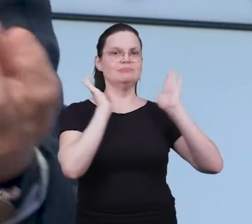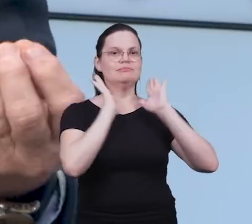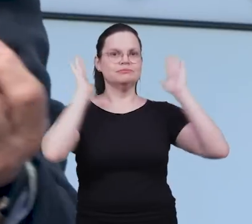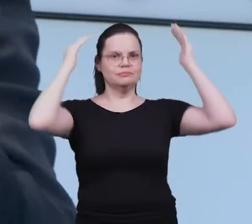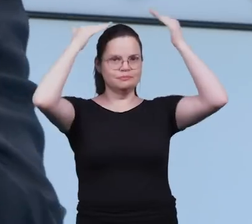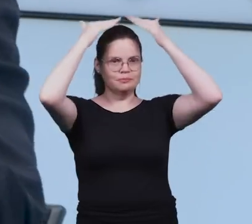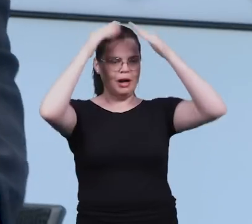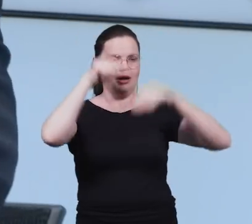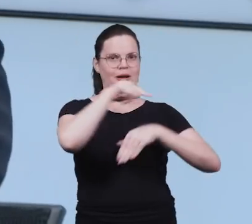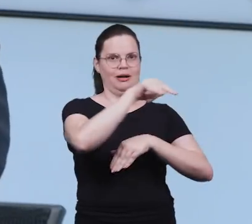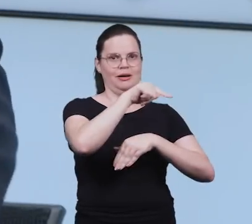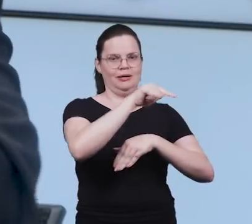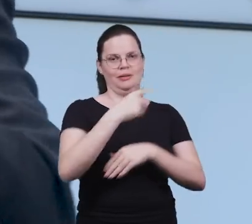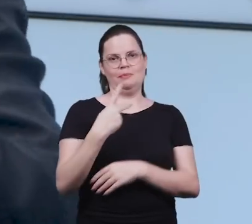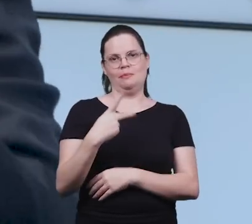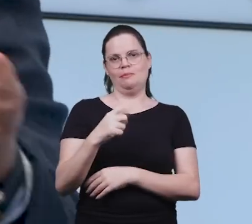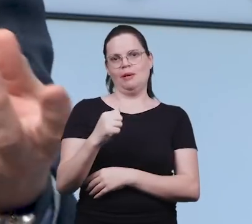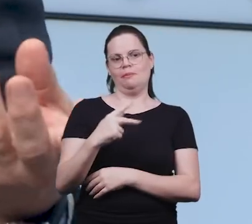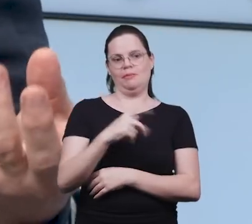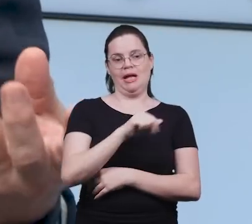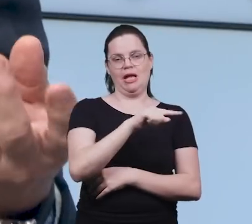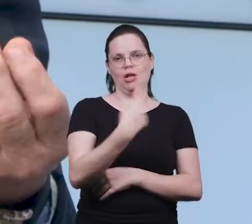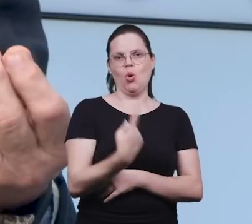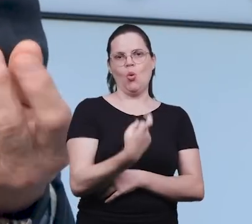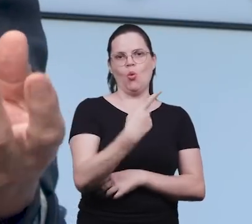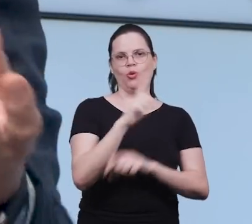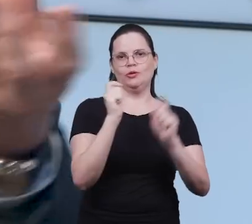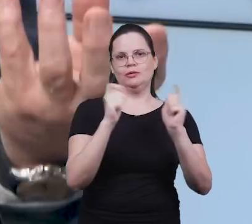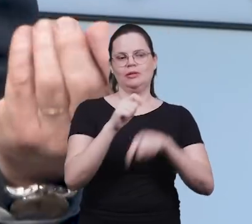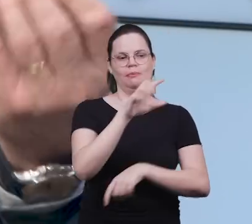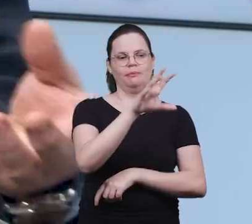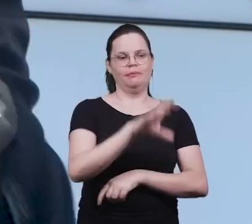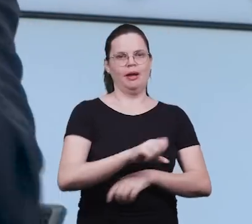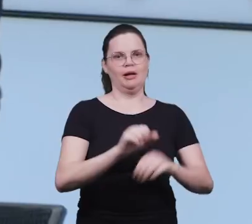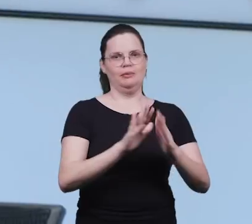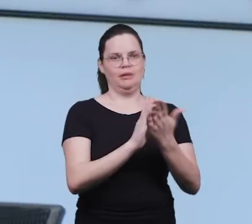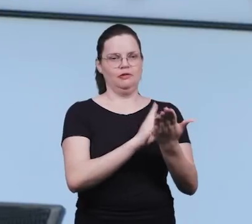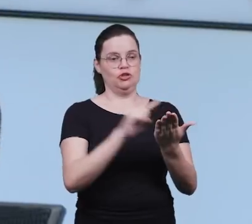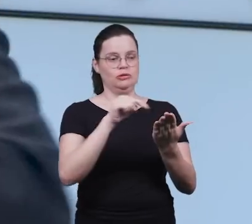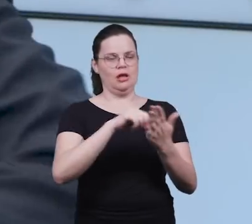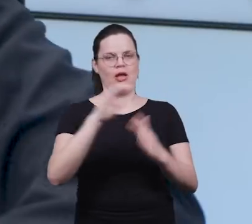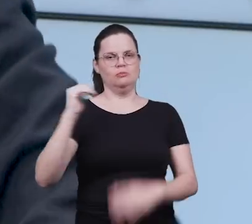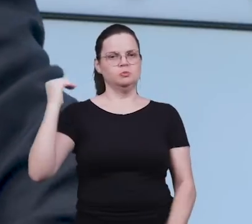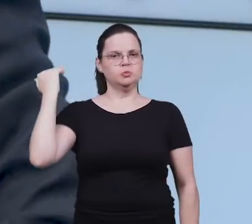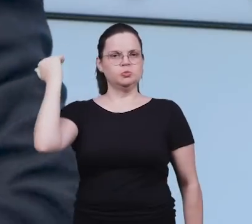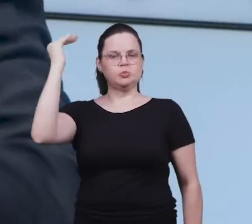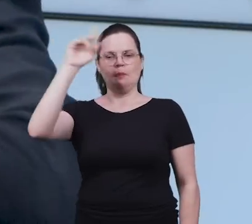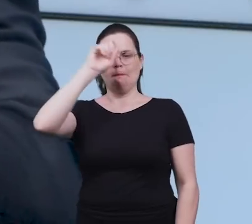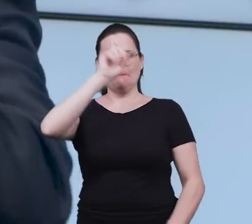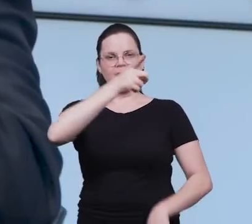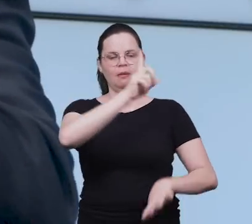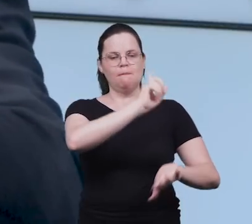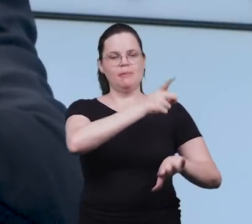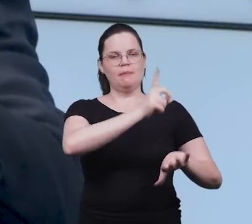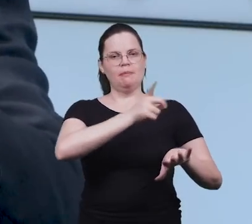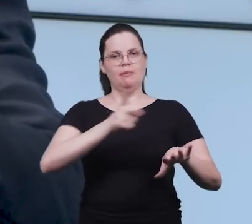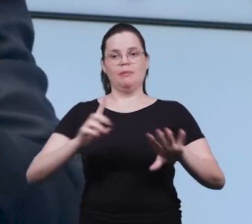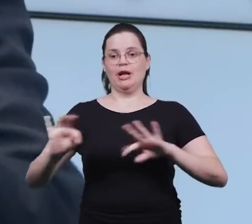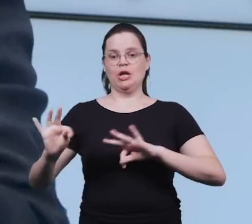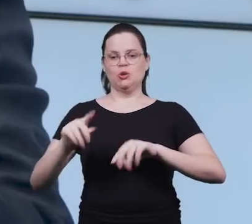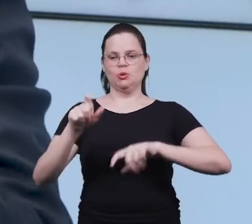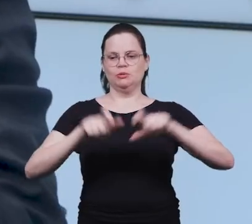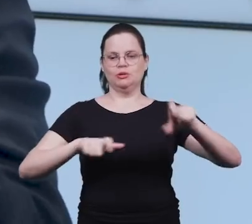à Escritura, acesso a muitas coisas da palavra que as pessoas não tinham. Então se tornou uma